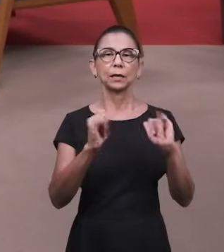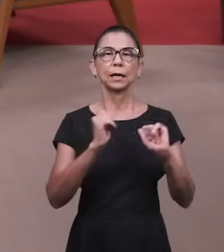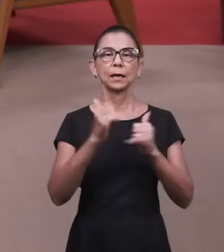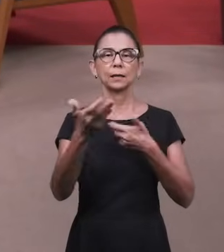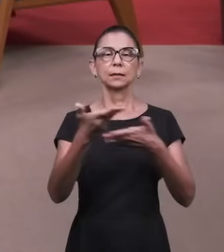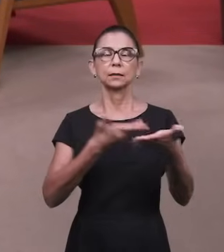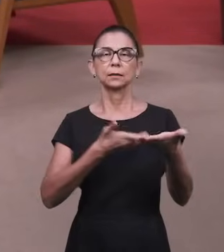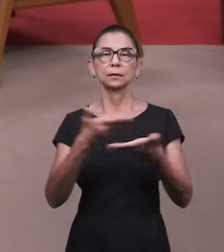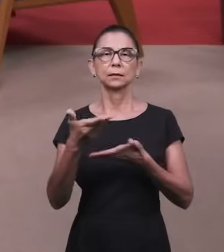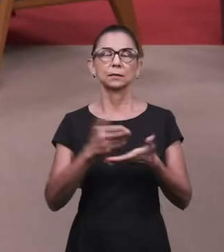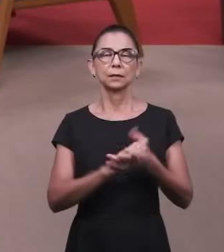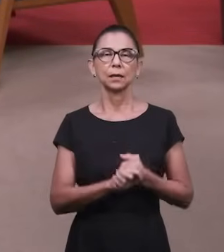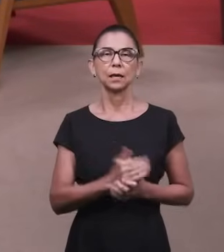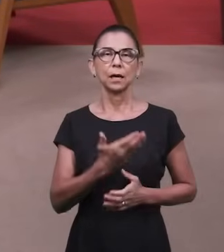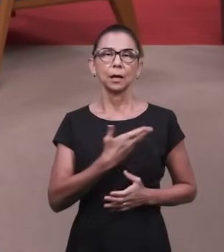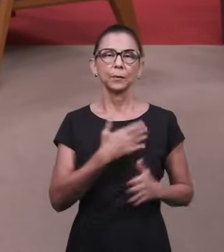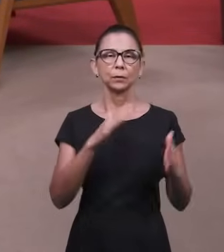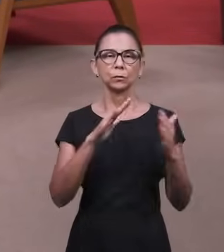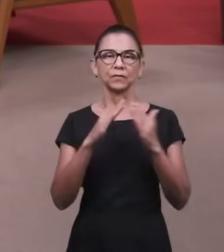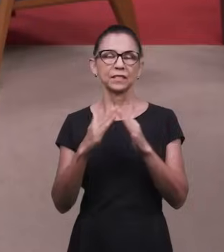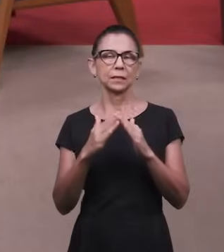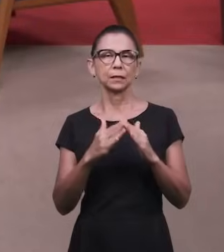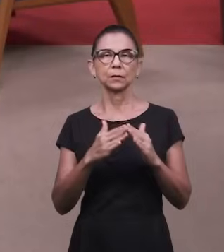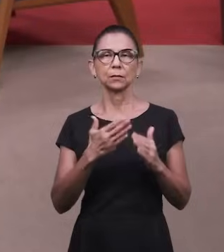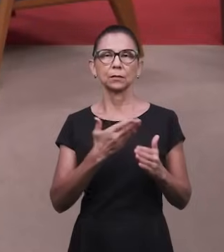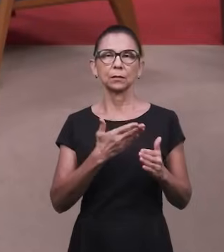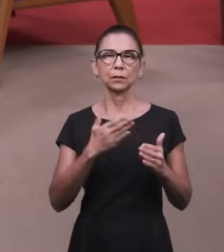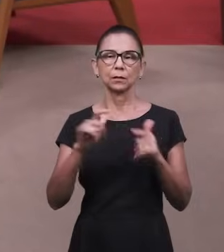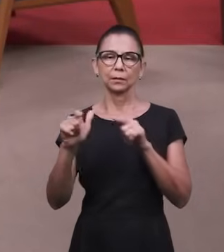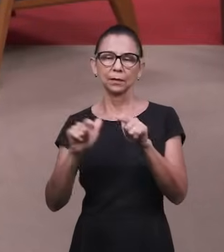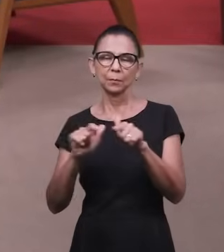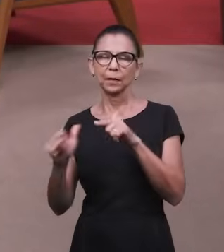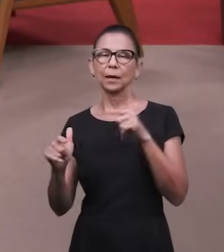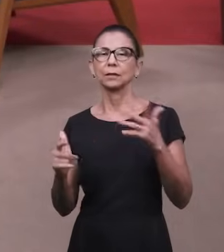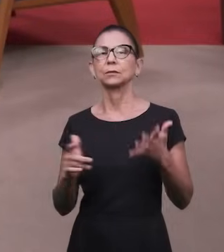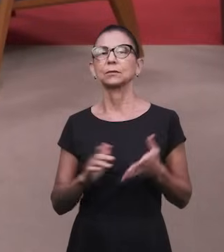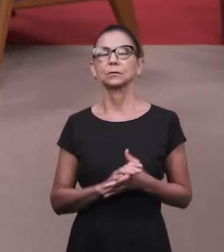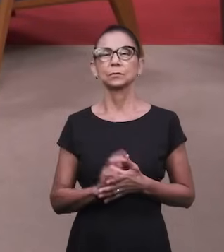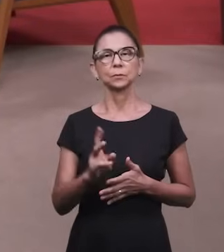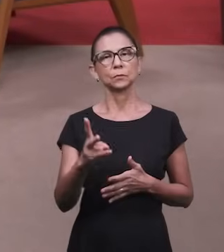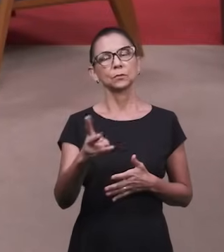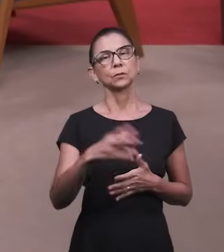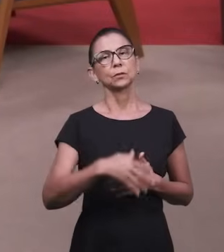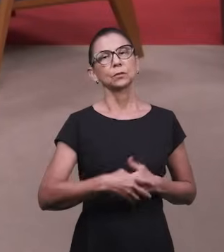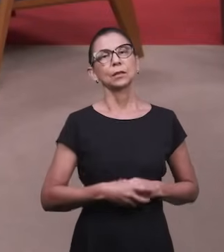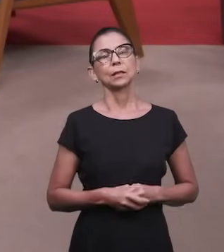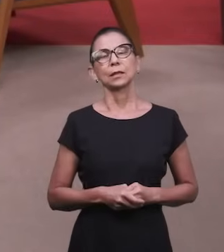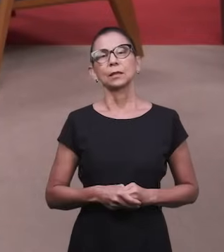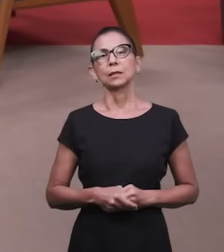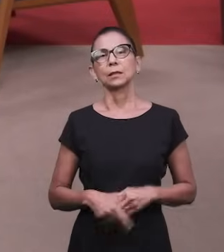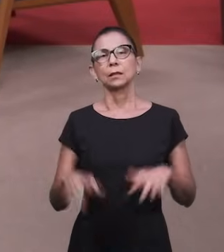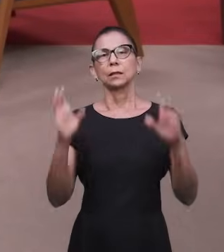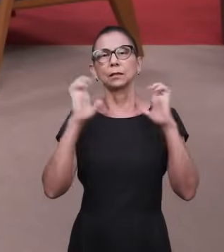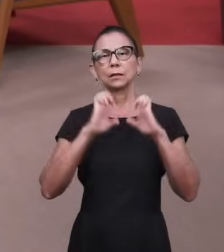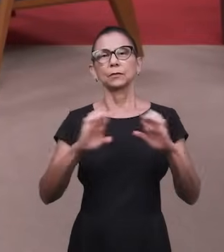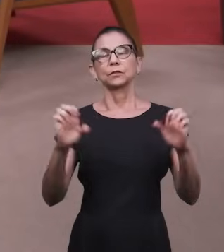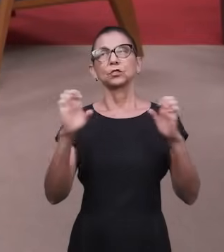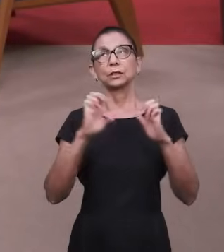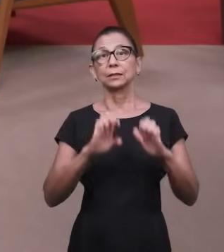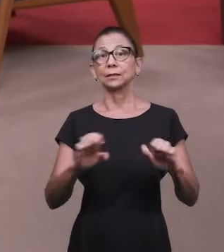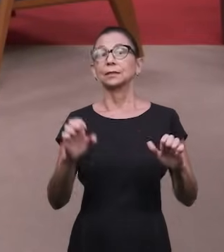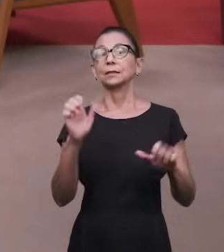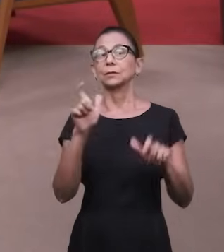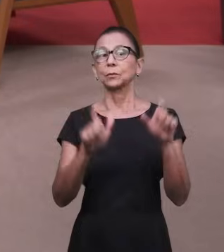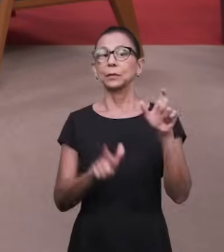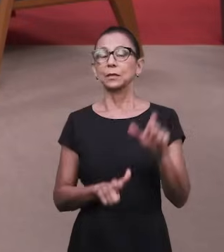continuar nessa caminhada, levando a mensagem, levando o Evangelho Eterno, anunciando a toda criatura que